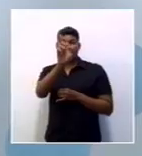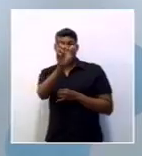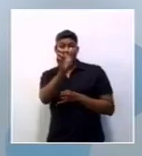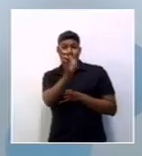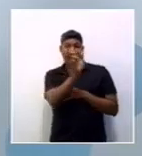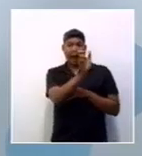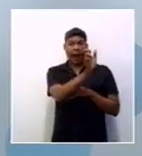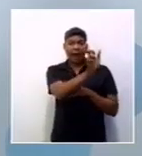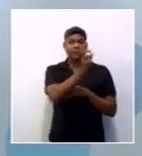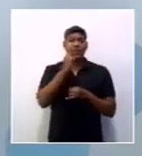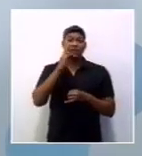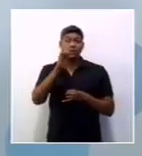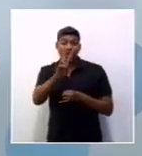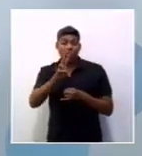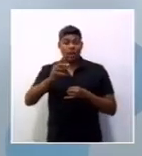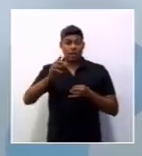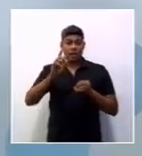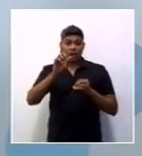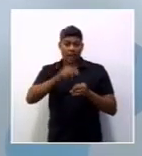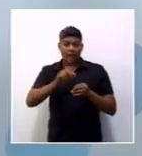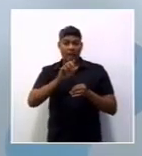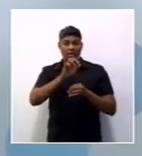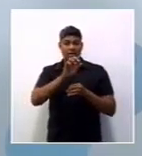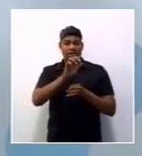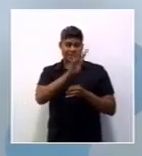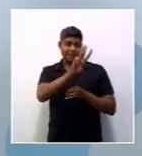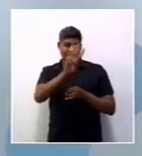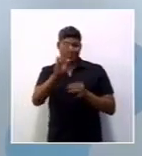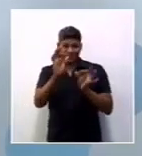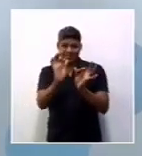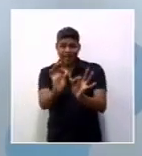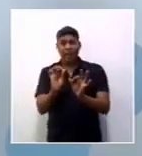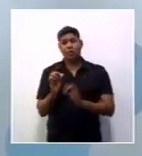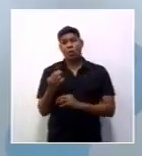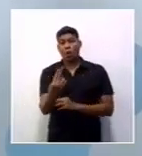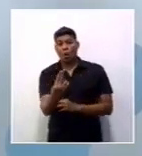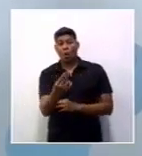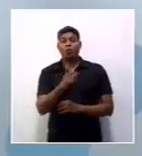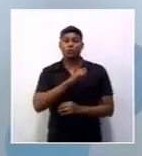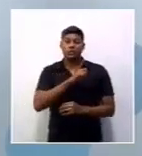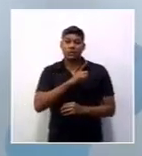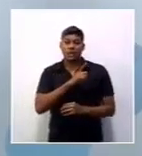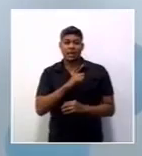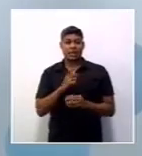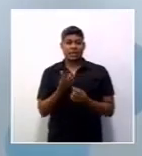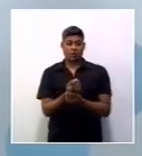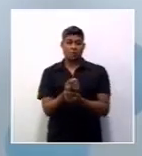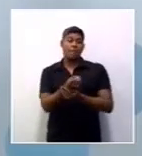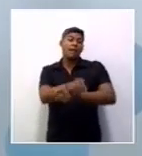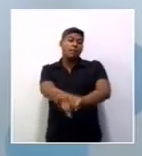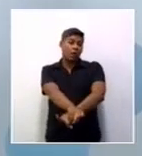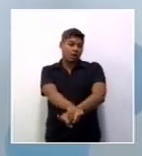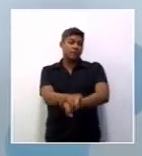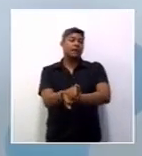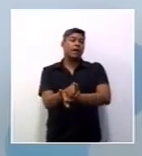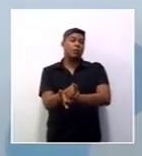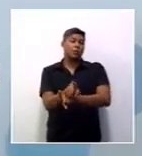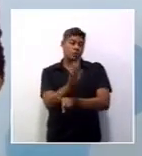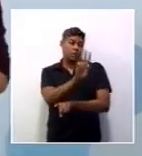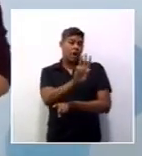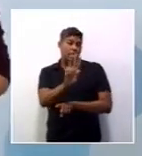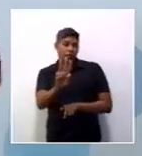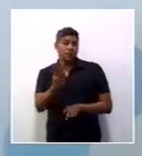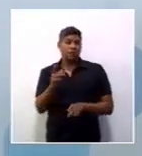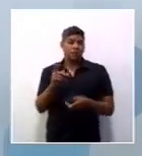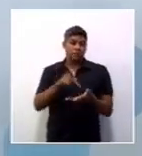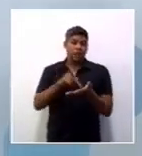vai ver se realmente é aquele site que você estava querendo acessar, ou se teve ali uma manipulação de site e, na verdade, você não